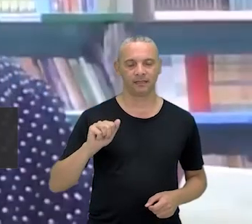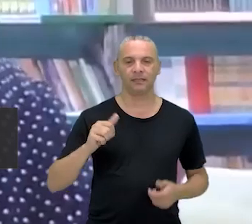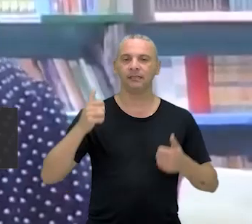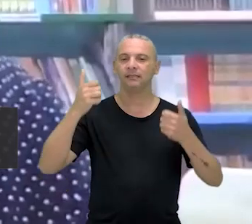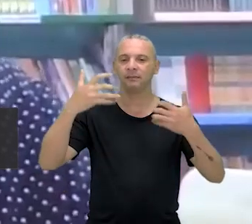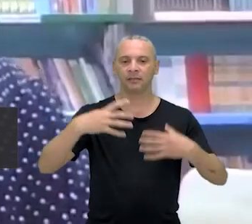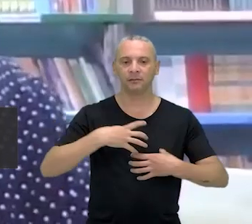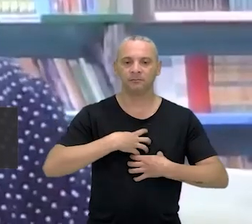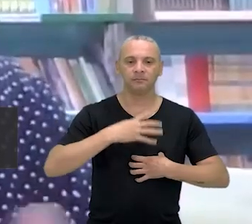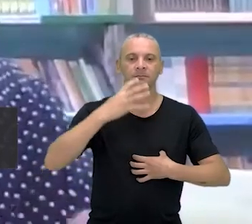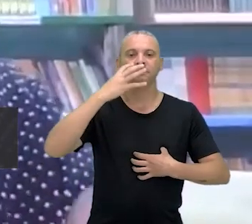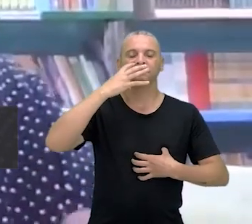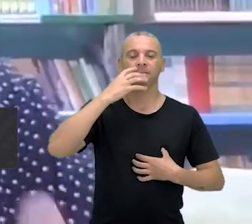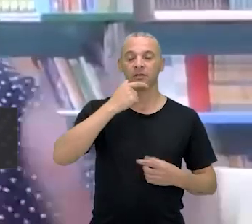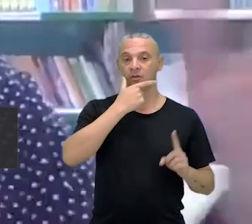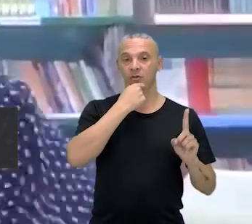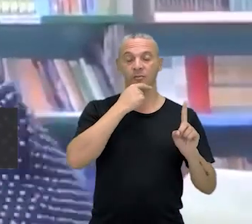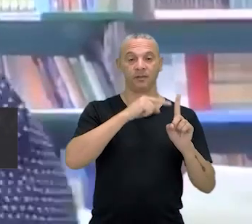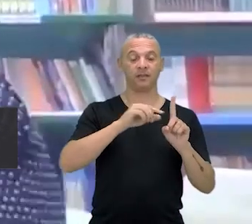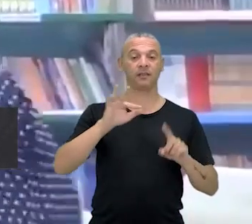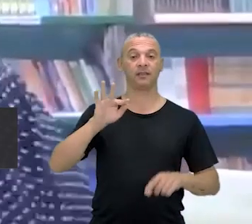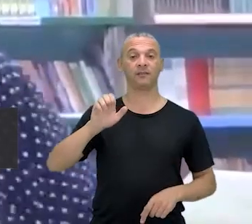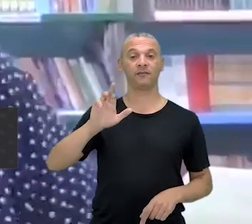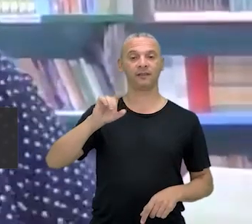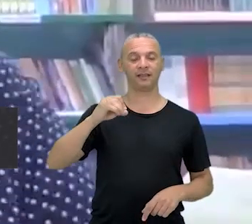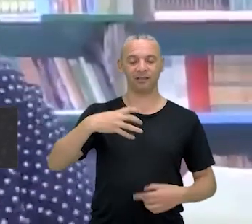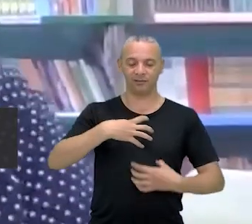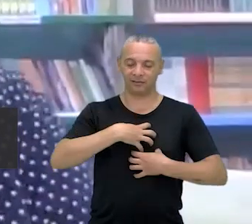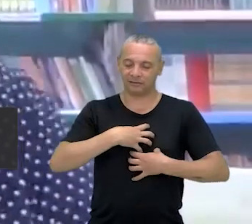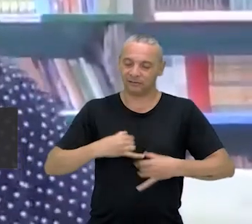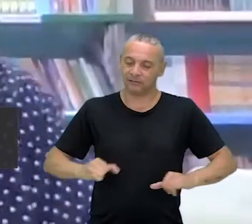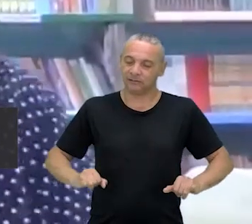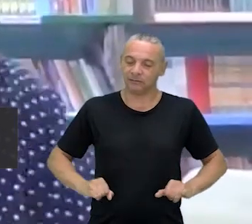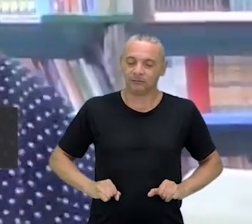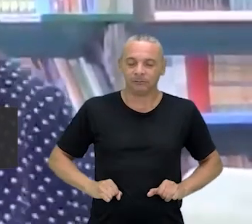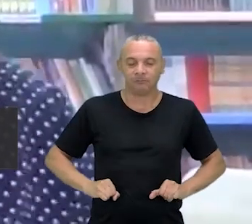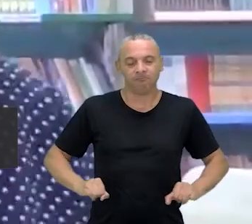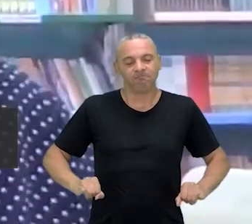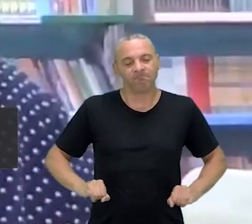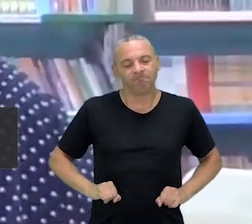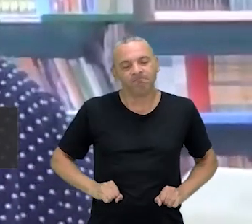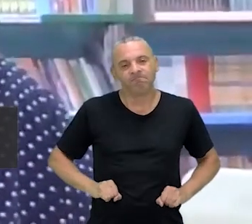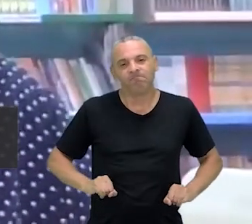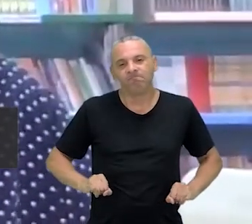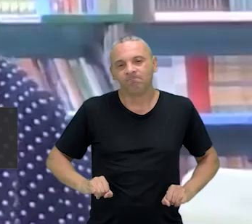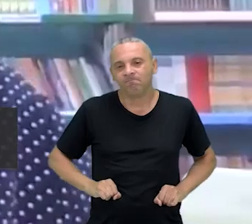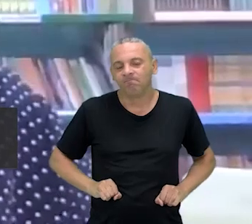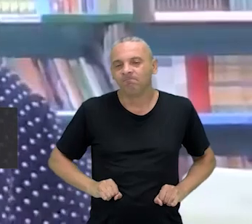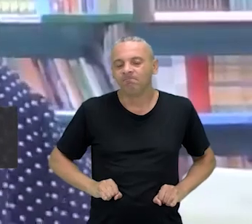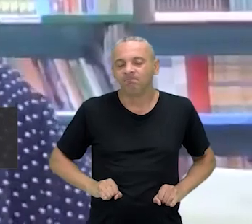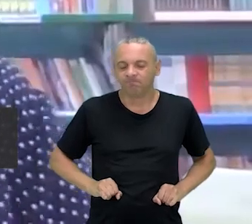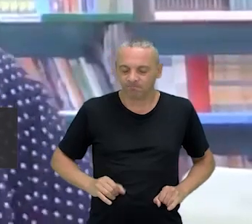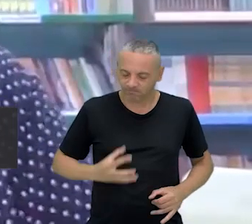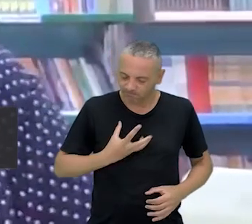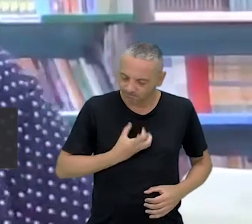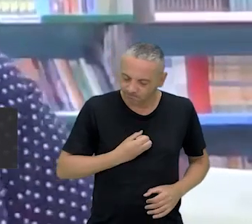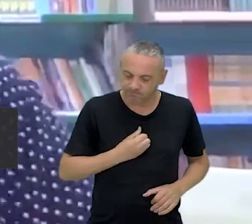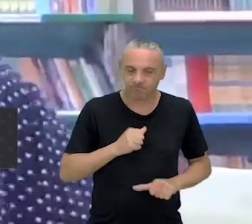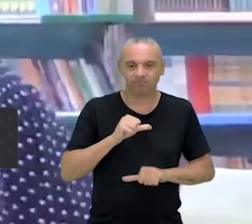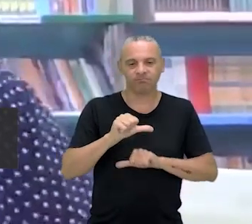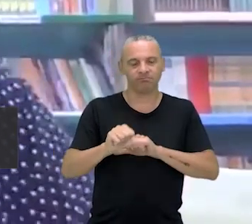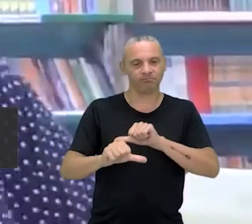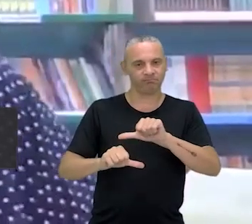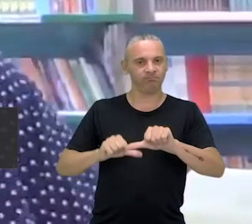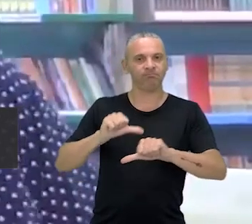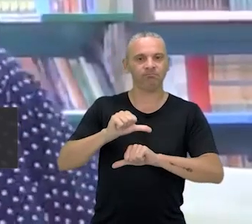o Fernando ele começa a sofrer, né, as profundas transformações que ele, no